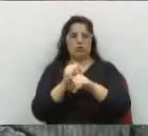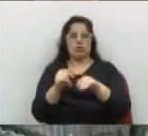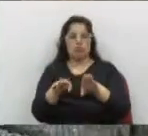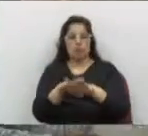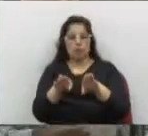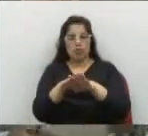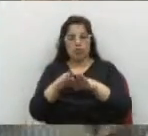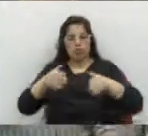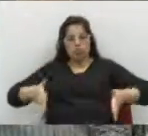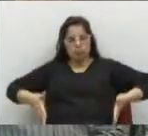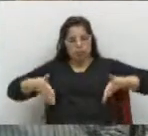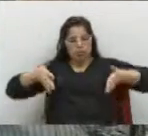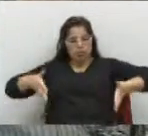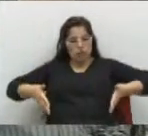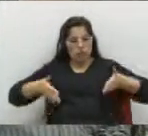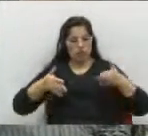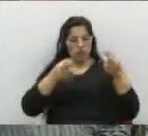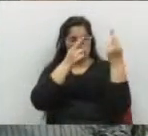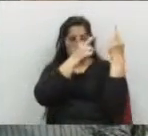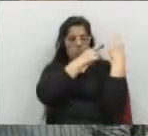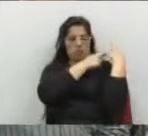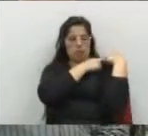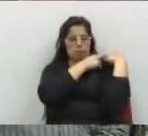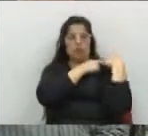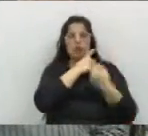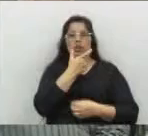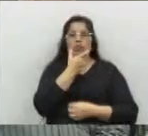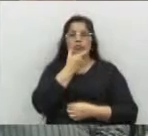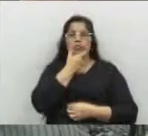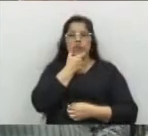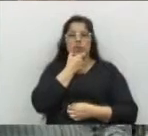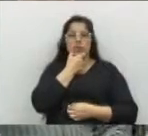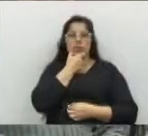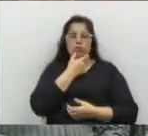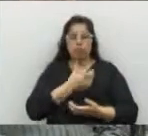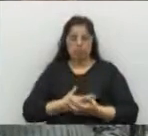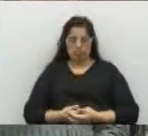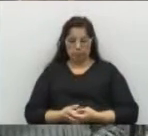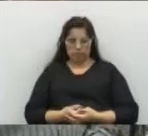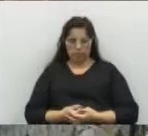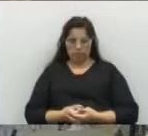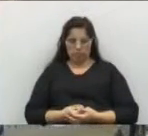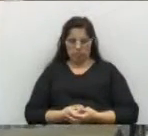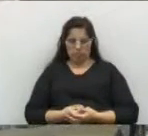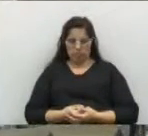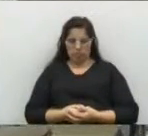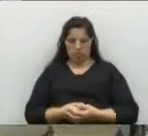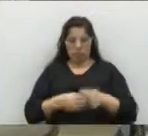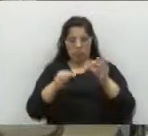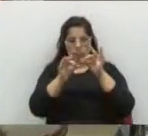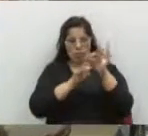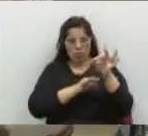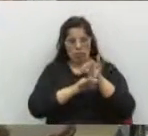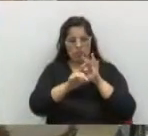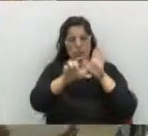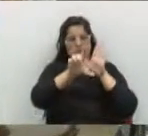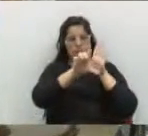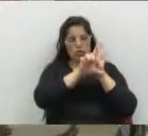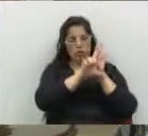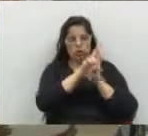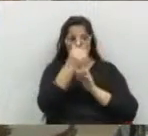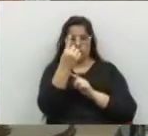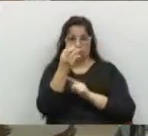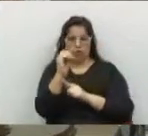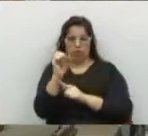Municipal de Limeira. Autora, vereadora Érica Monteiro. Esta presidência recebe o projeto de lei número 108 e encaminha